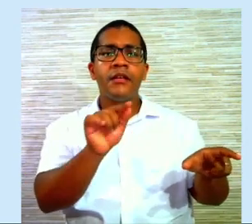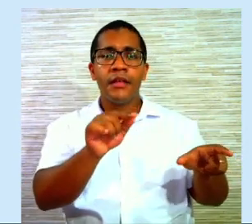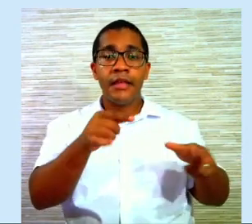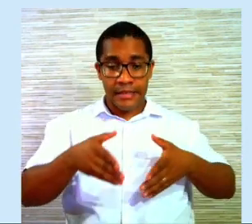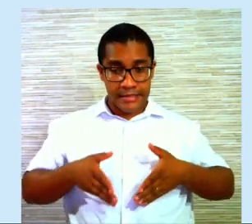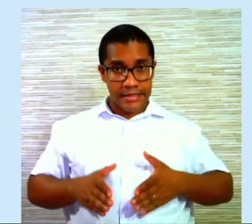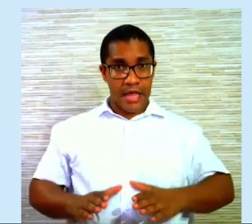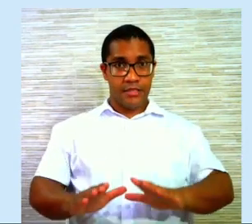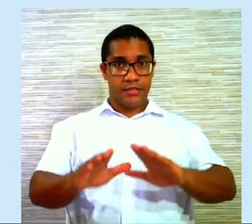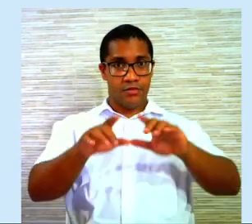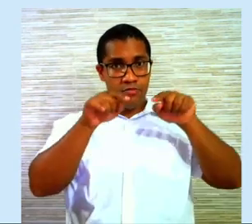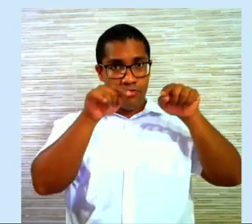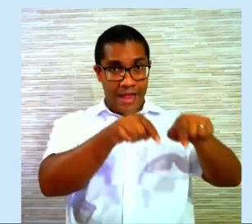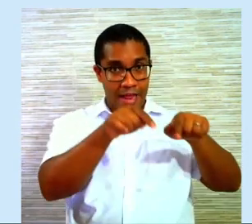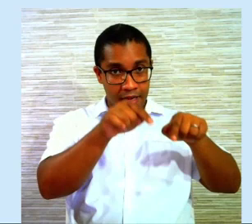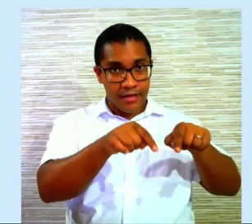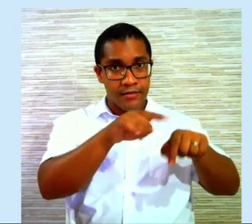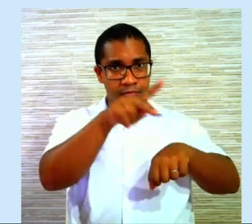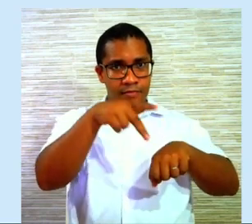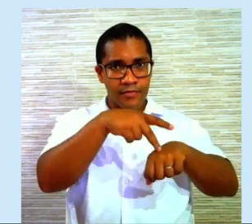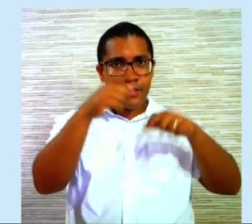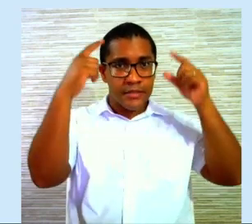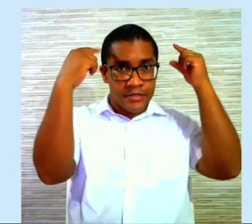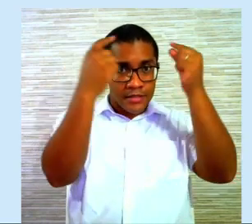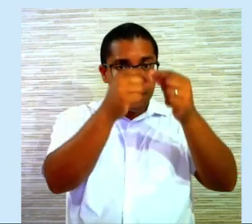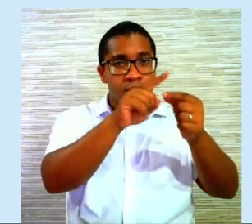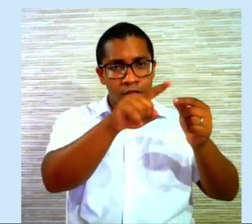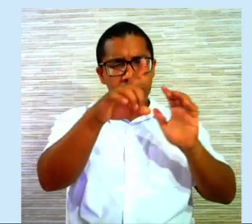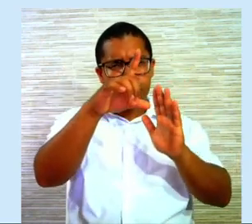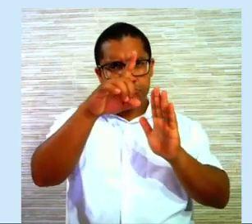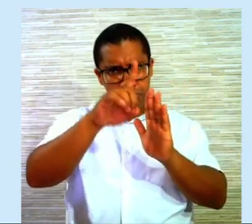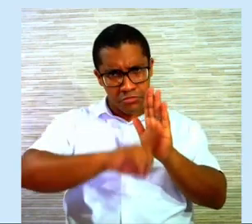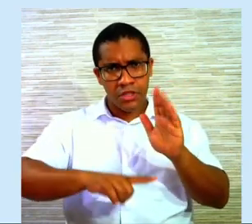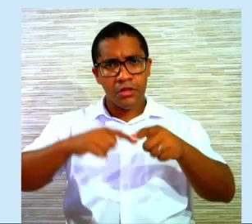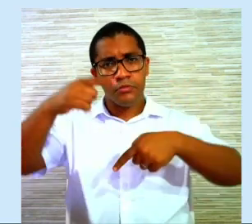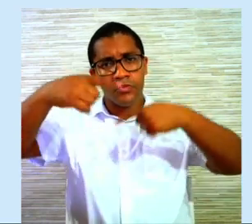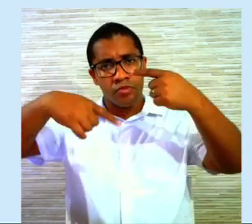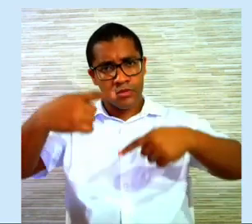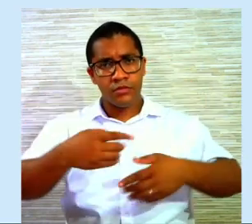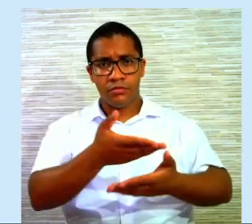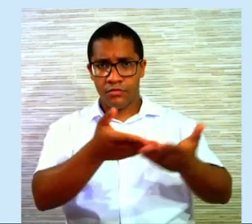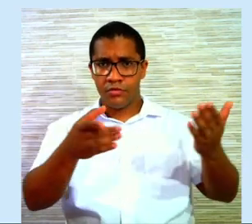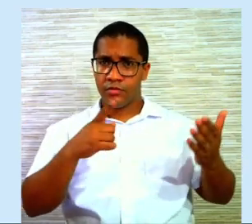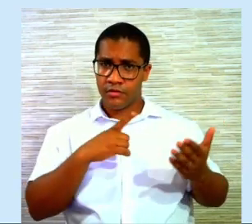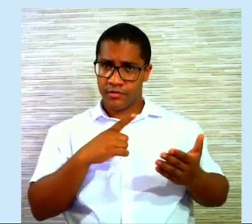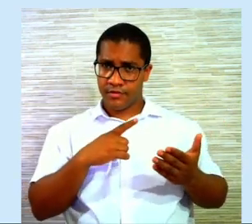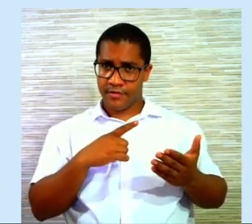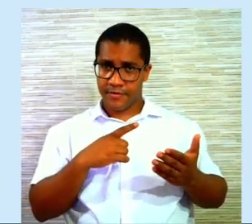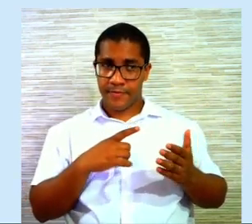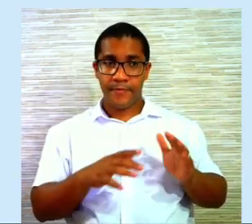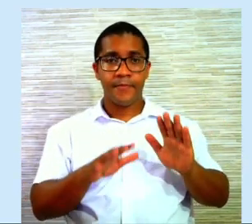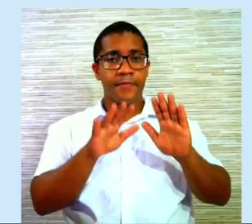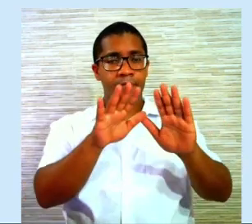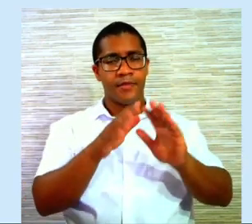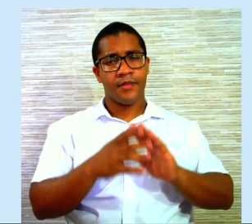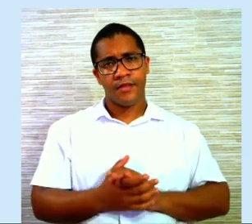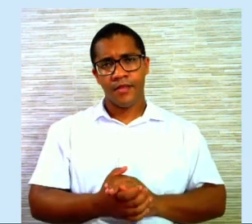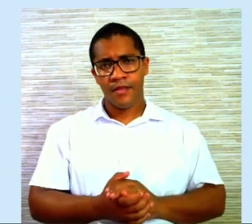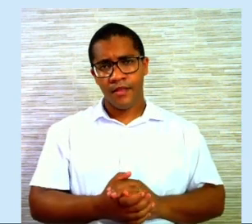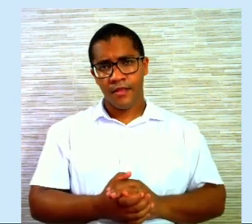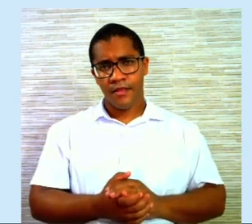que eram nascidos na Grécia, tinham todos direitos políticos, né? Então, aqueles que na